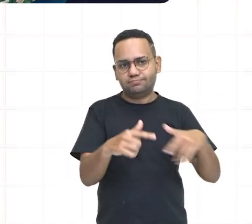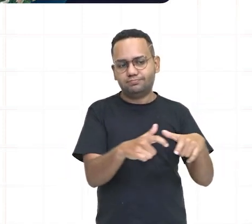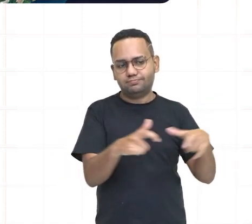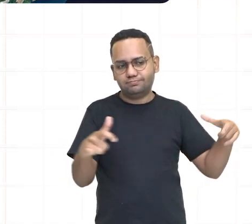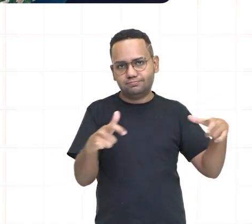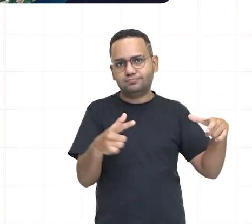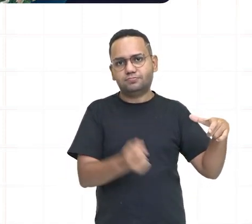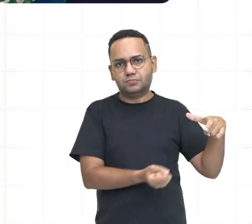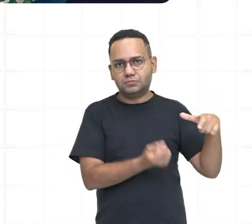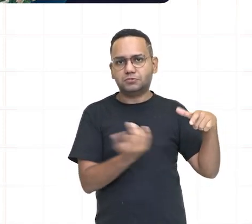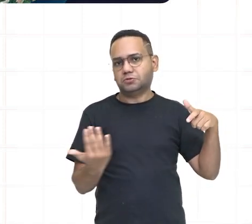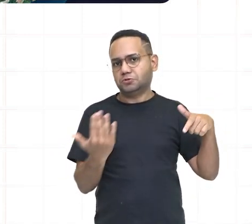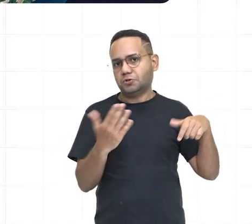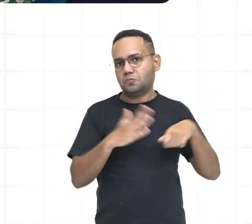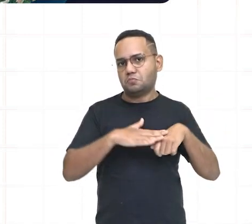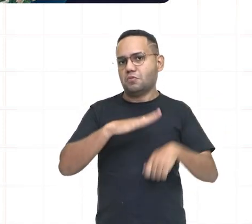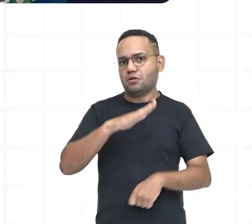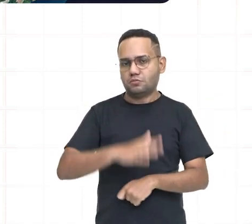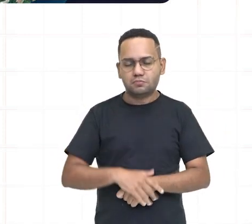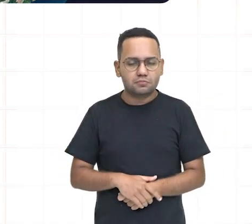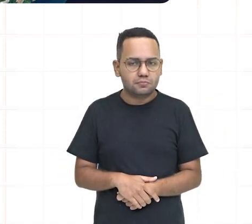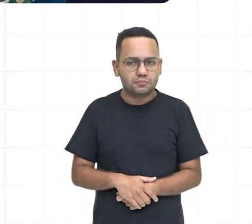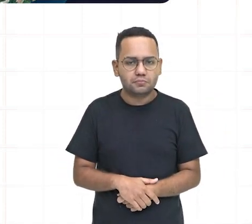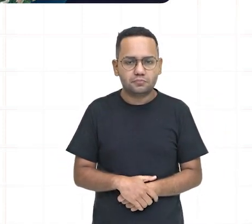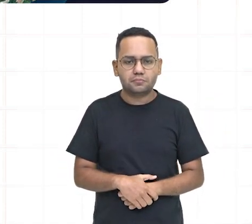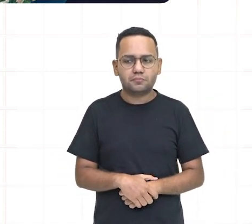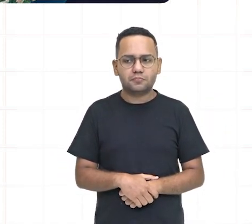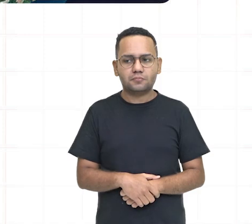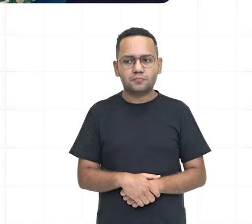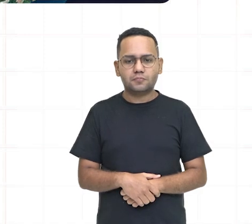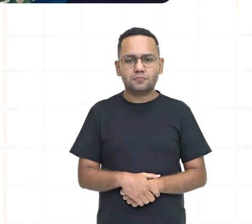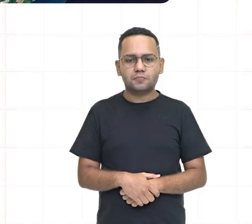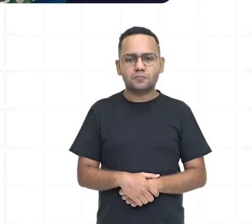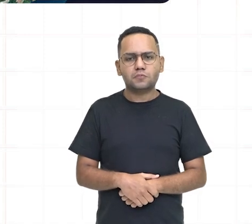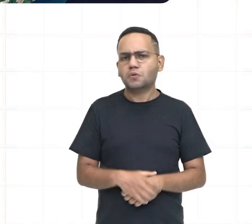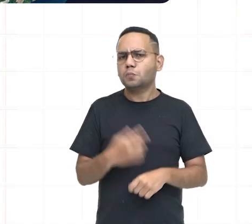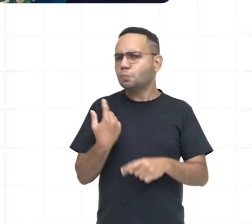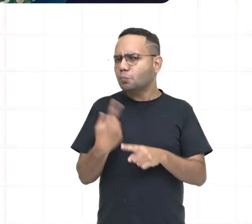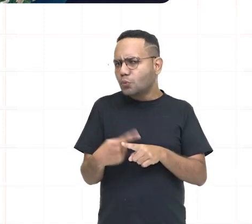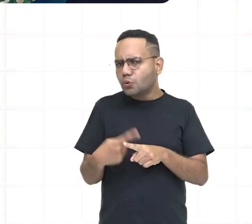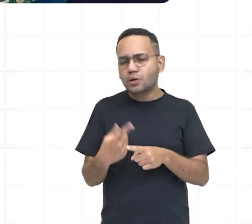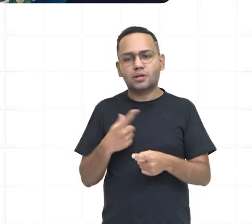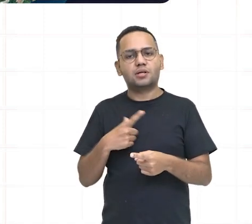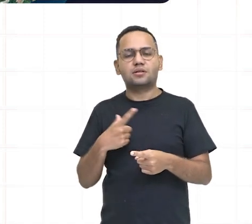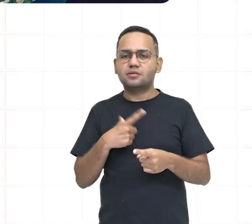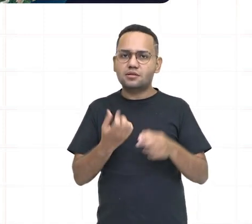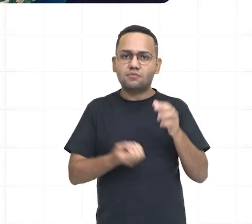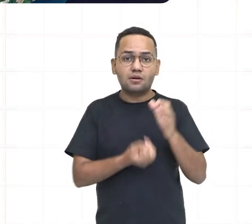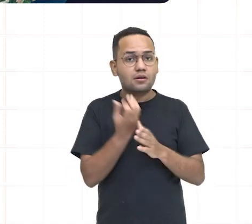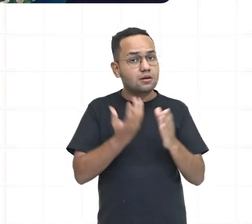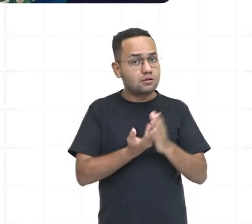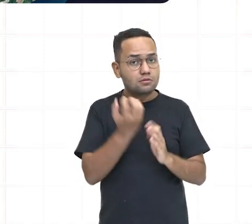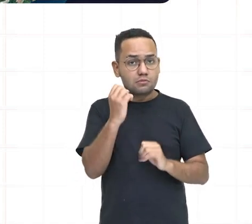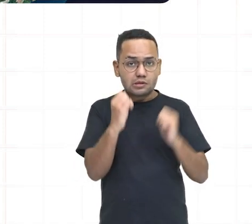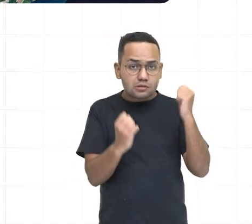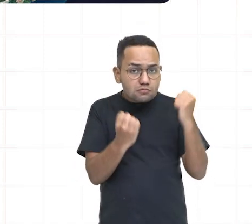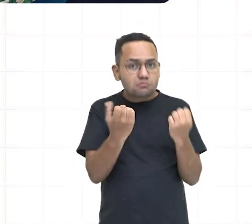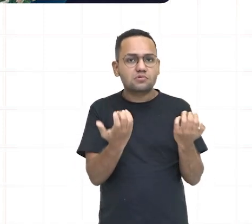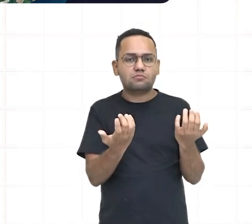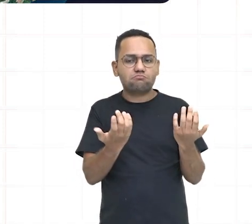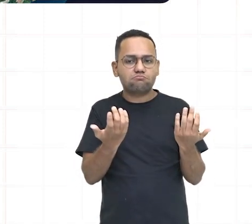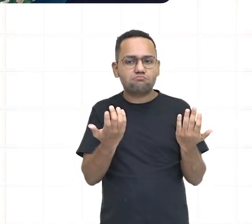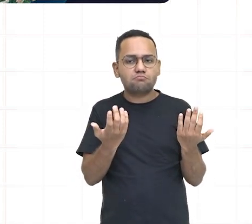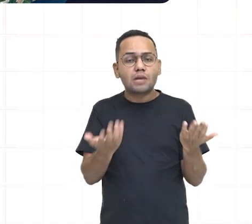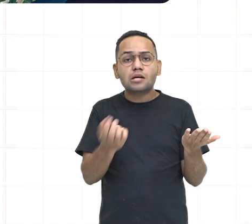predominantemente urbana, tá bom? Isso tudo por conta do incremento aí da indústria nas cidades. A indústria